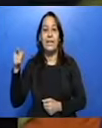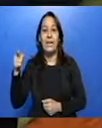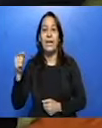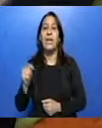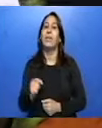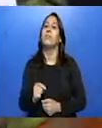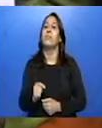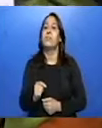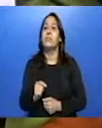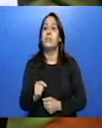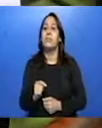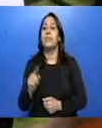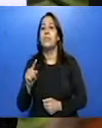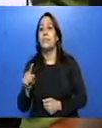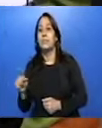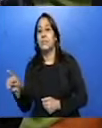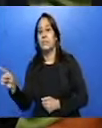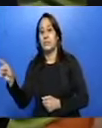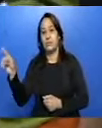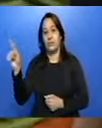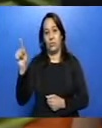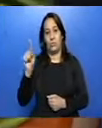nós circulamos.